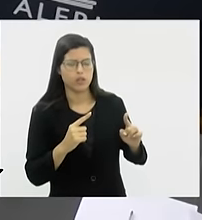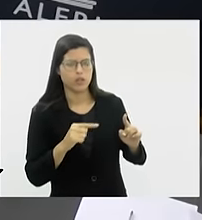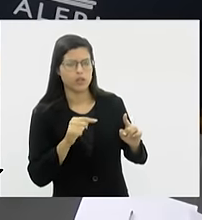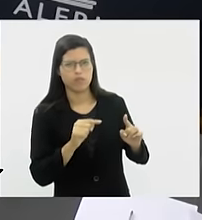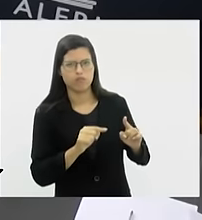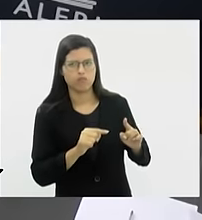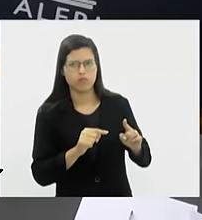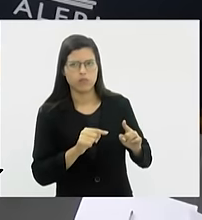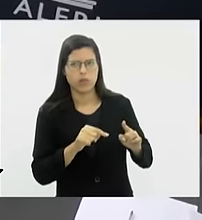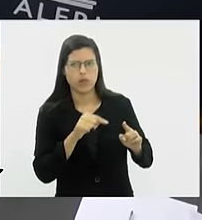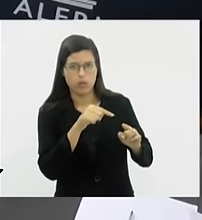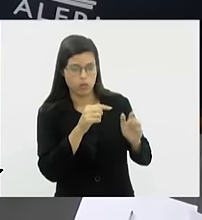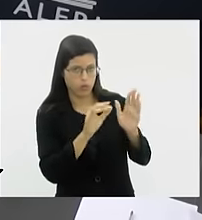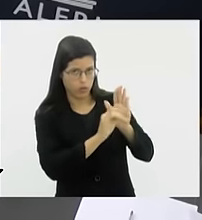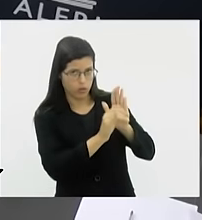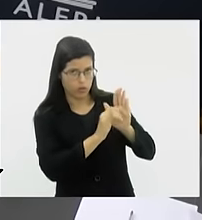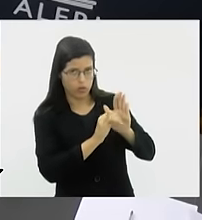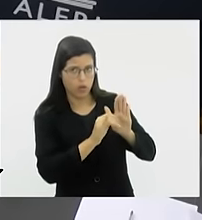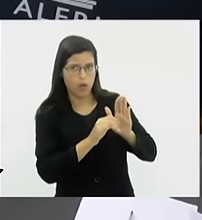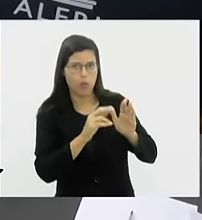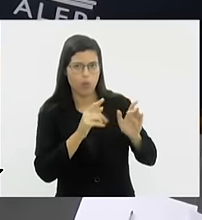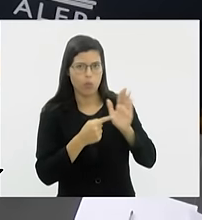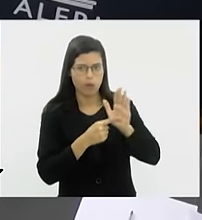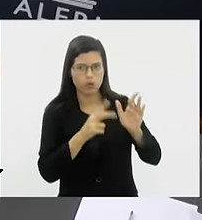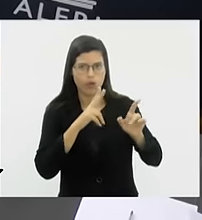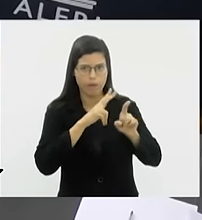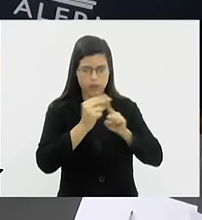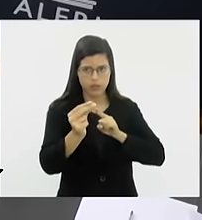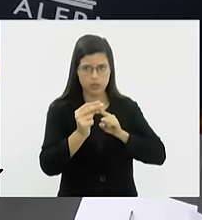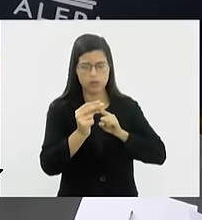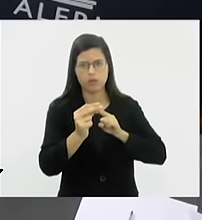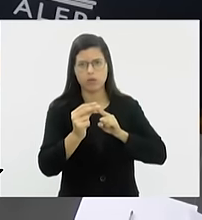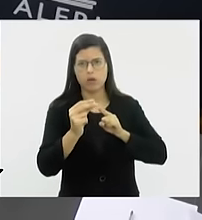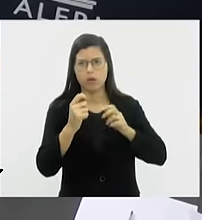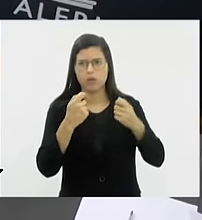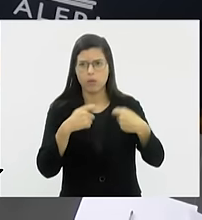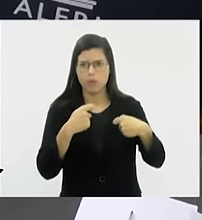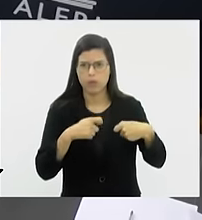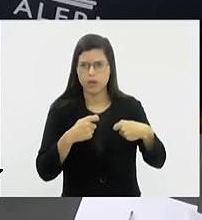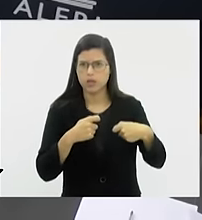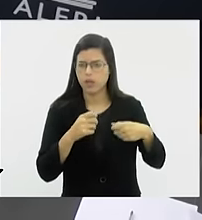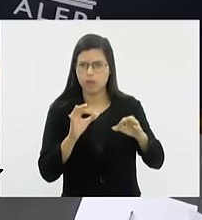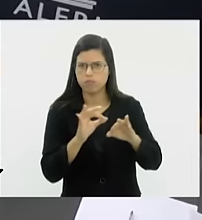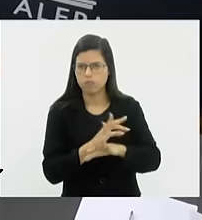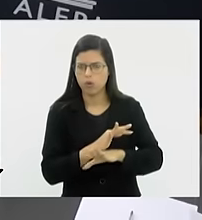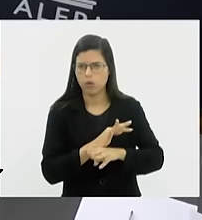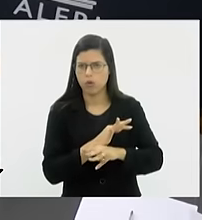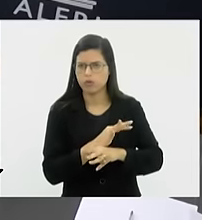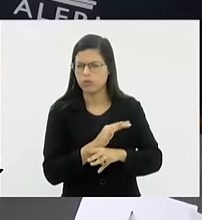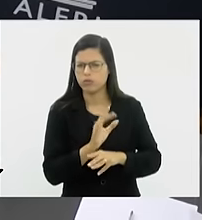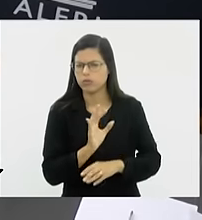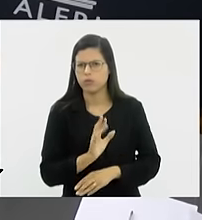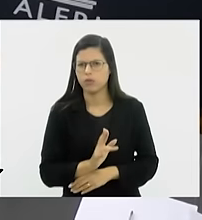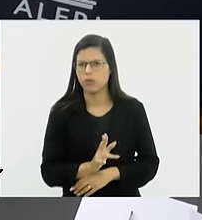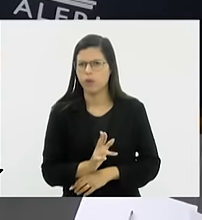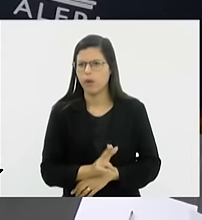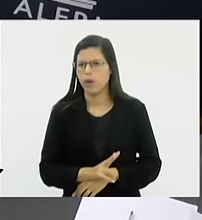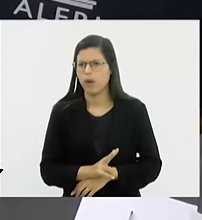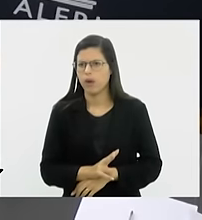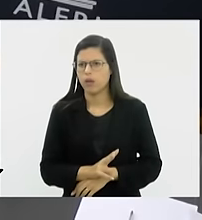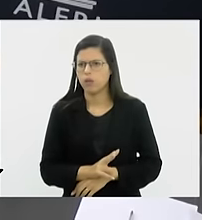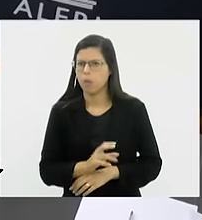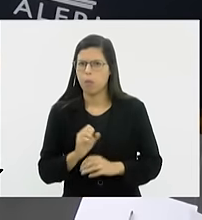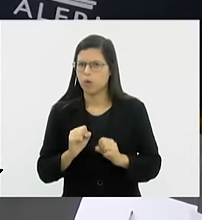certame, quando foi declarado vencedora, já não teria que estar constituído, ou também não seria passível de